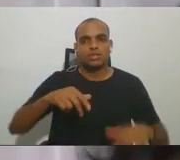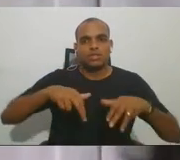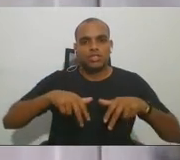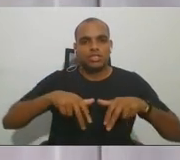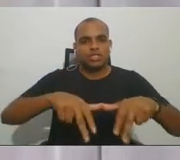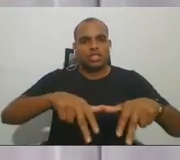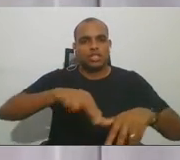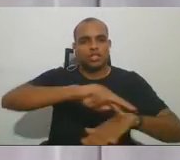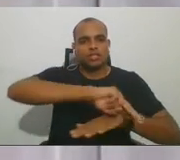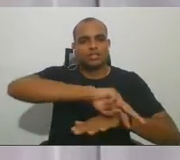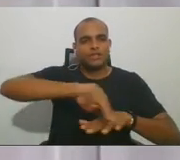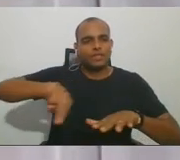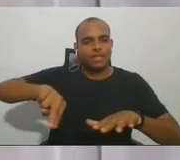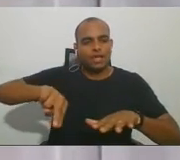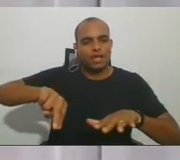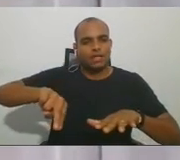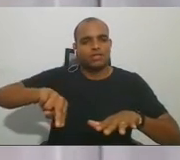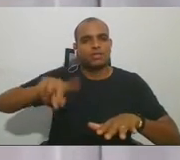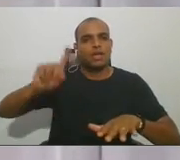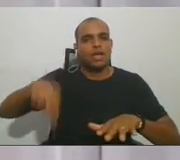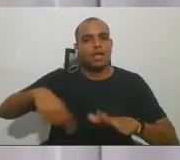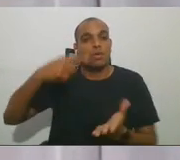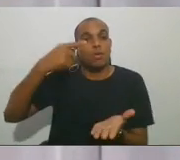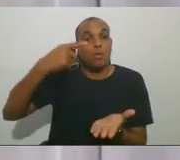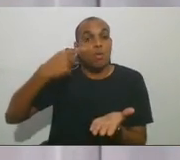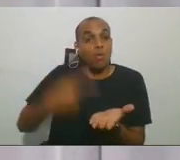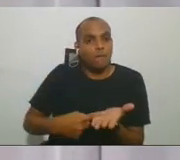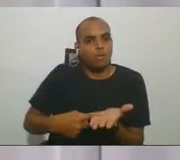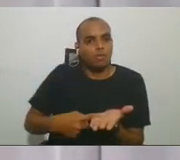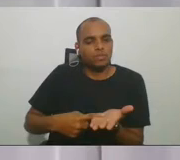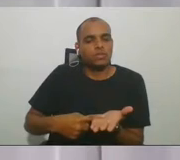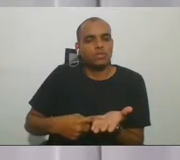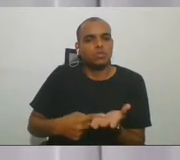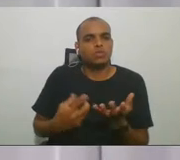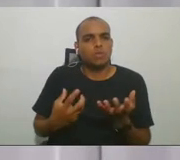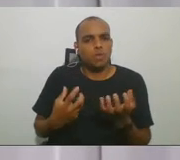de compromisso em termos